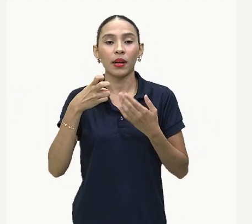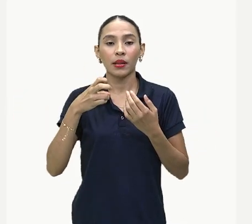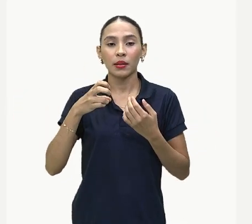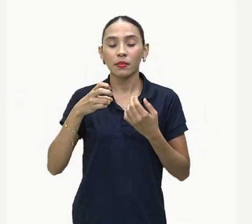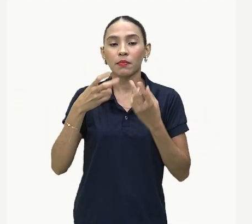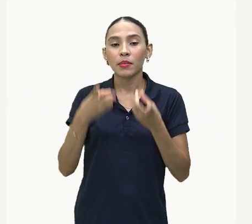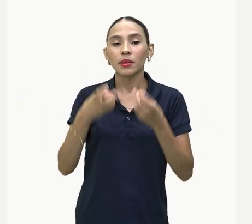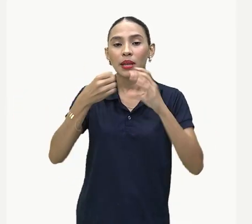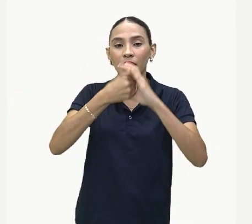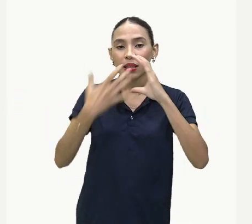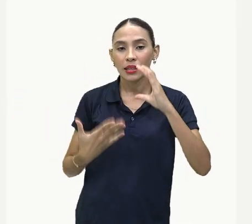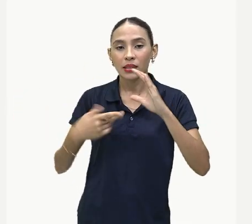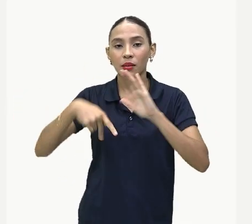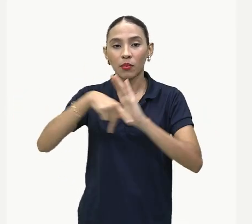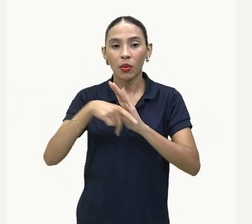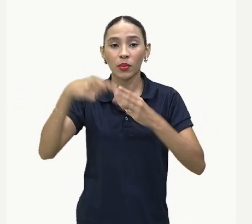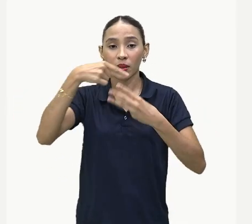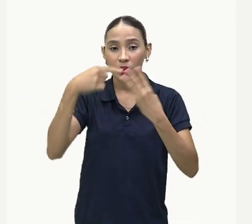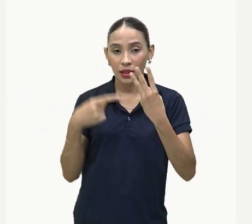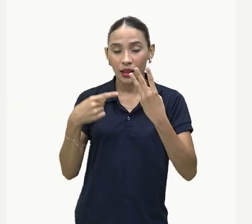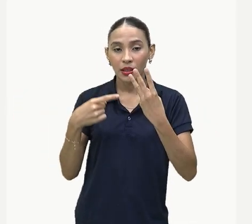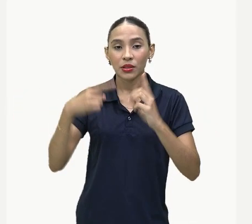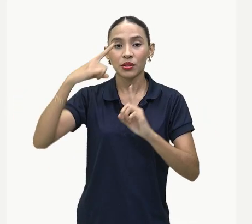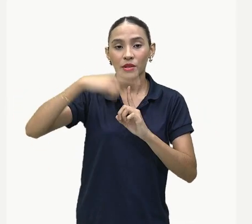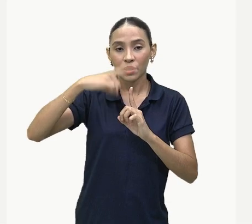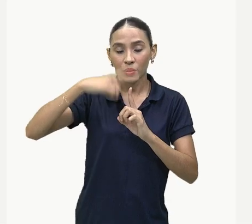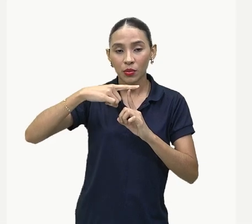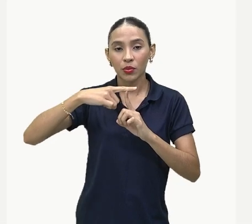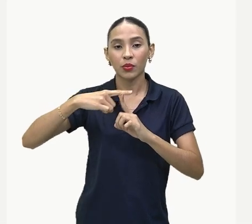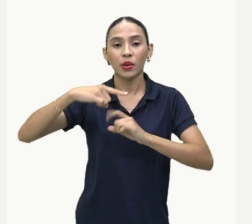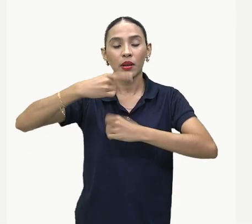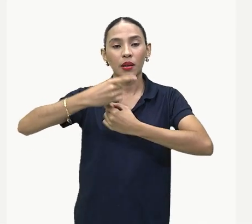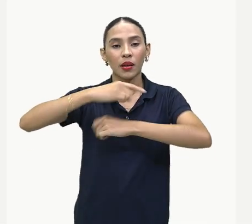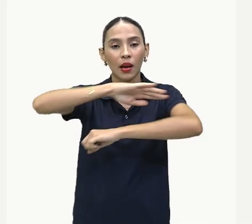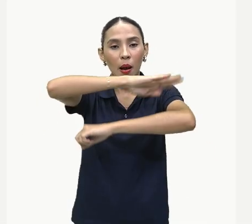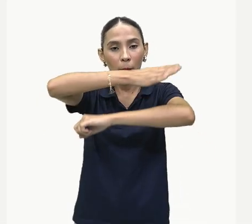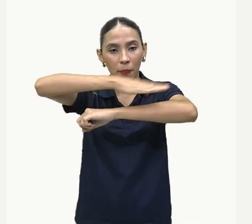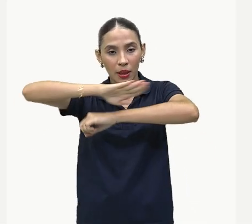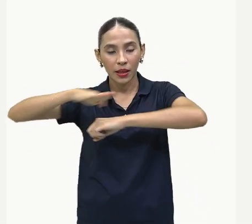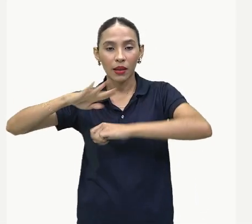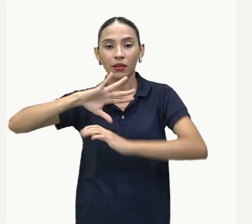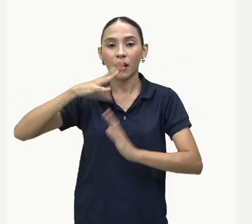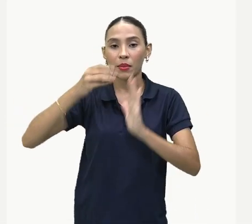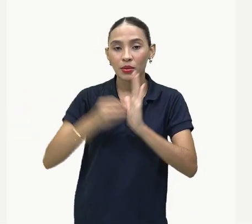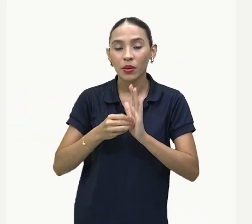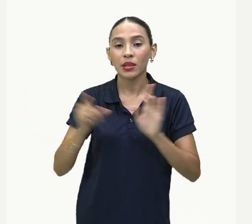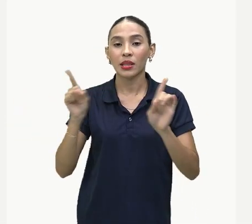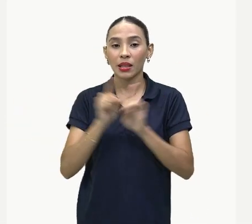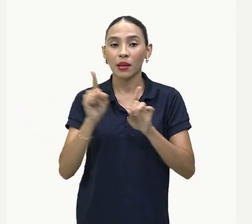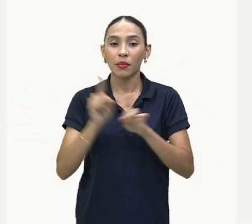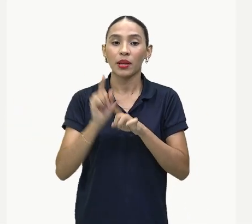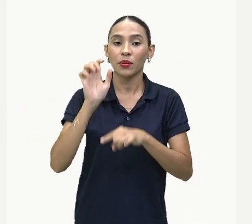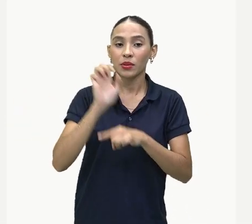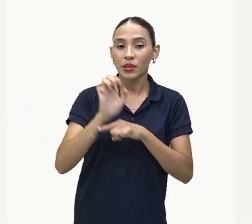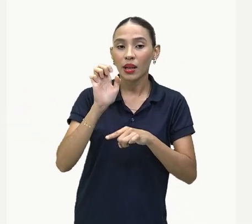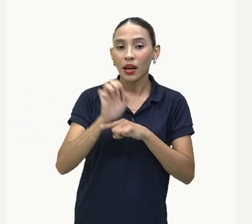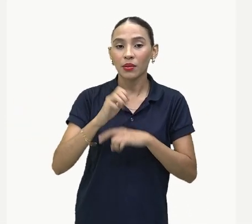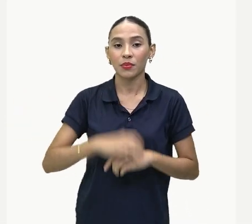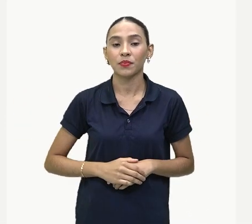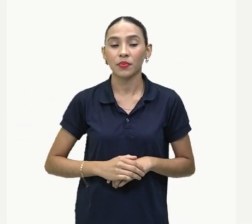características desses 3 tipos de planaltos da Amazônia e do estado